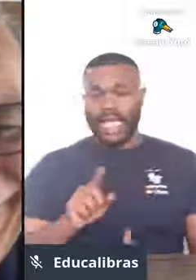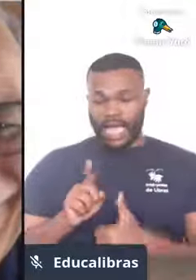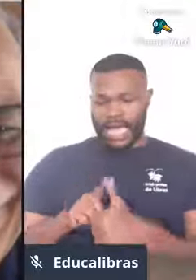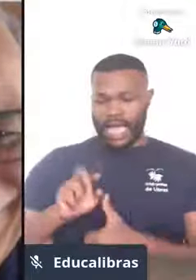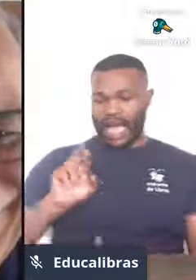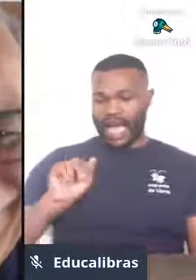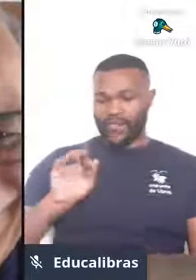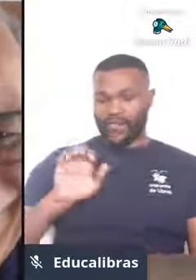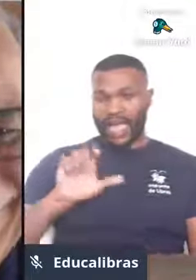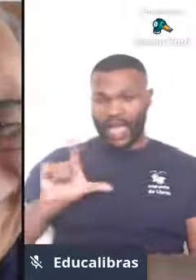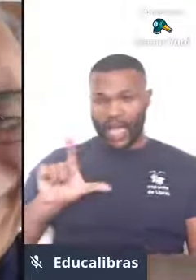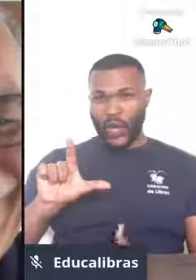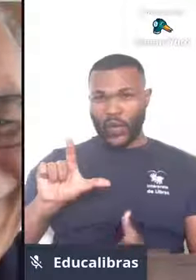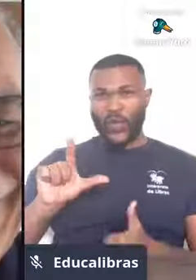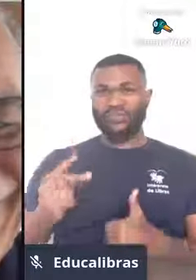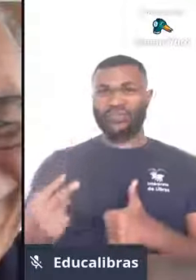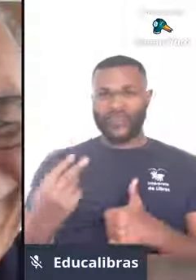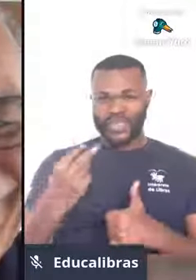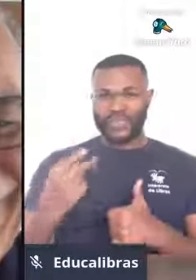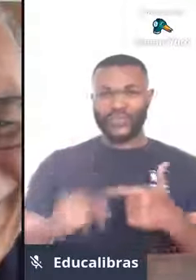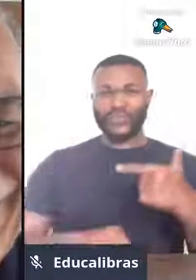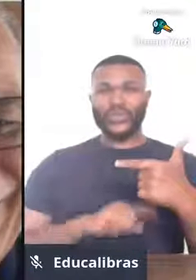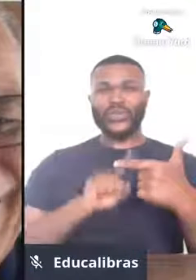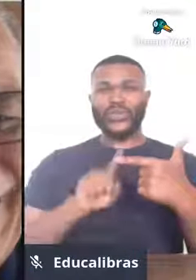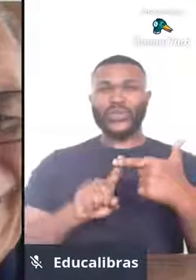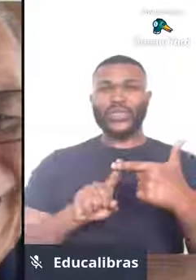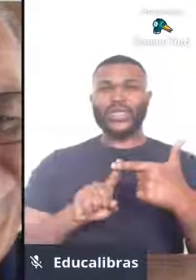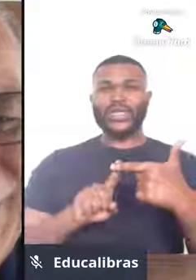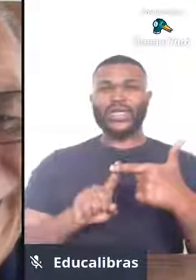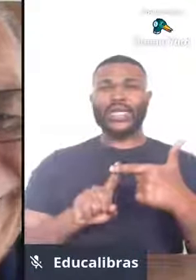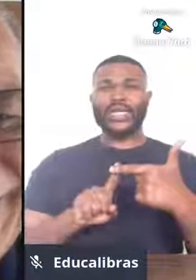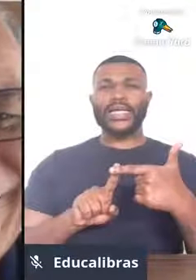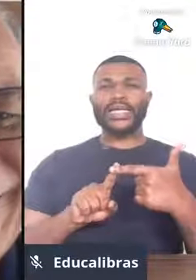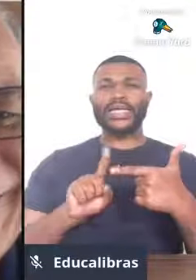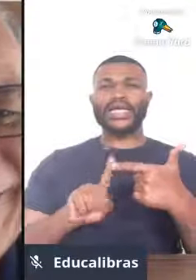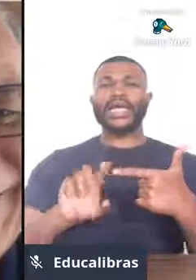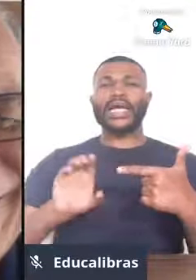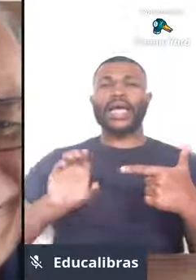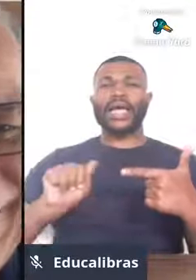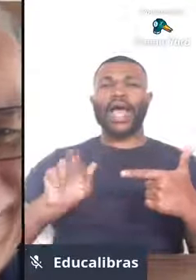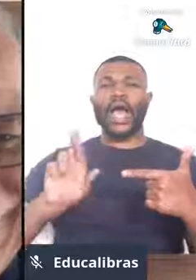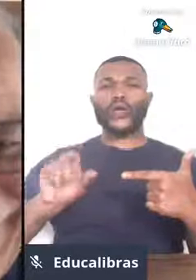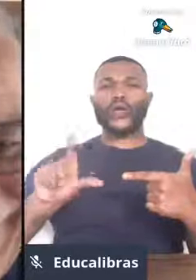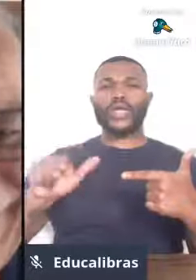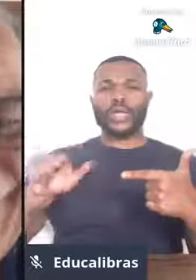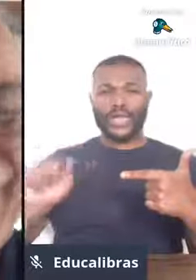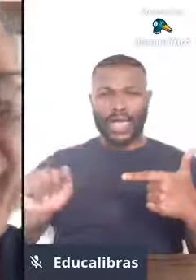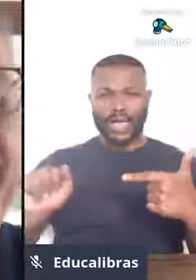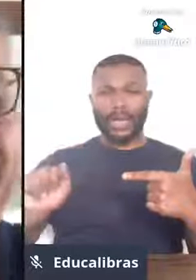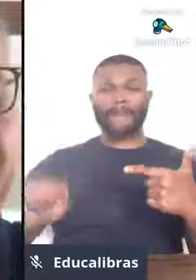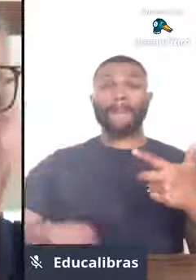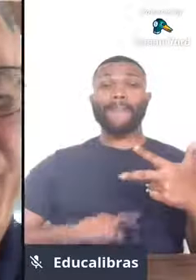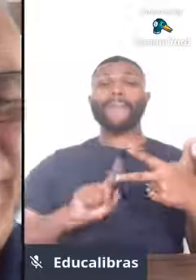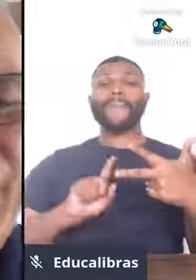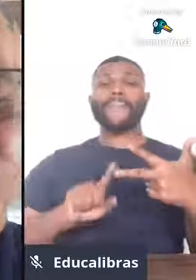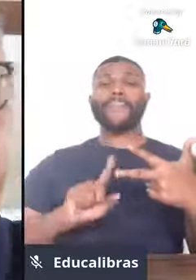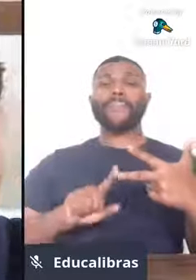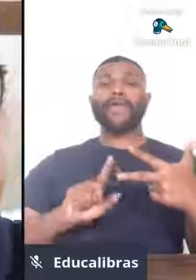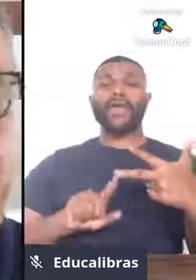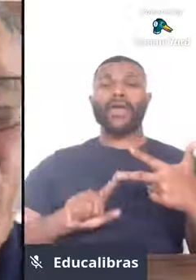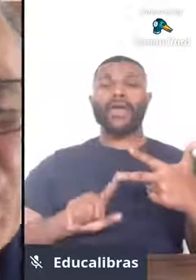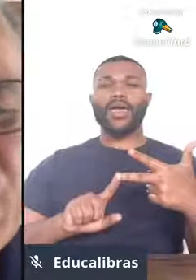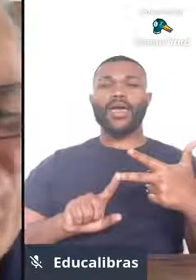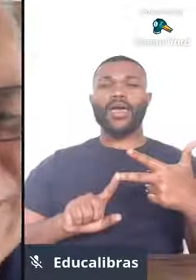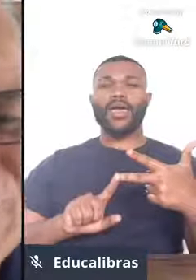nos ouvindo, e o que são A mais? Carolina. A Carolina. O Rafael